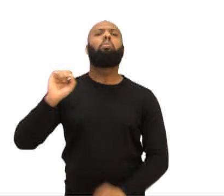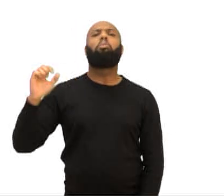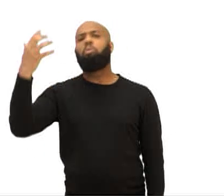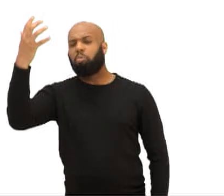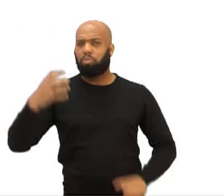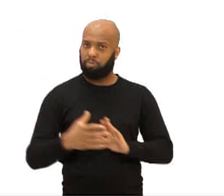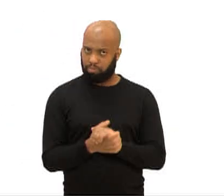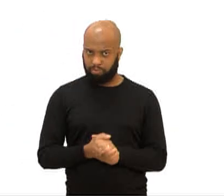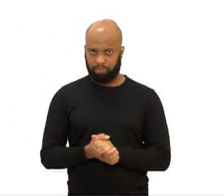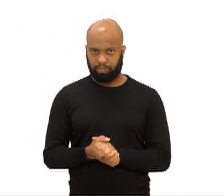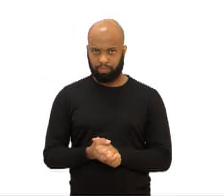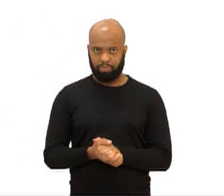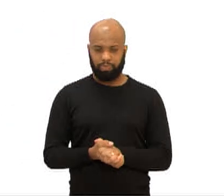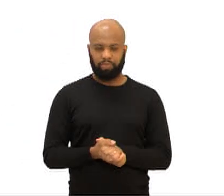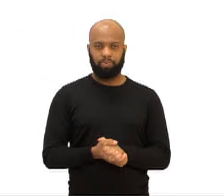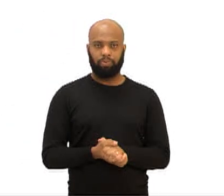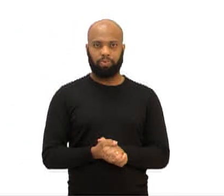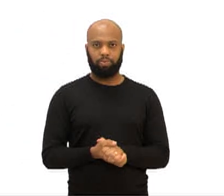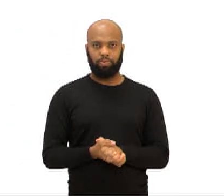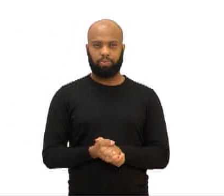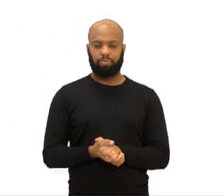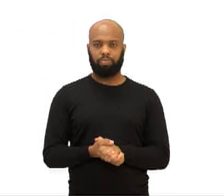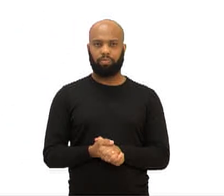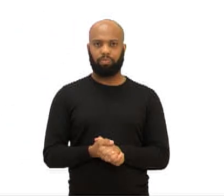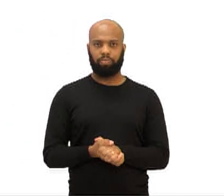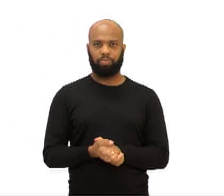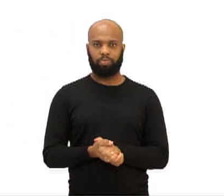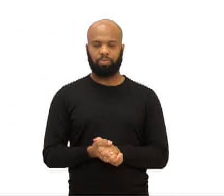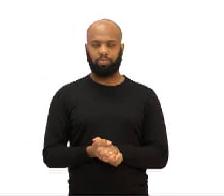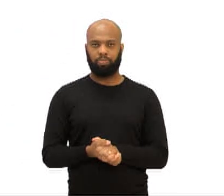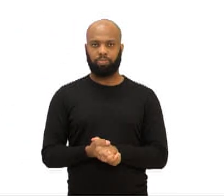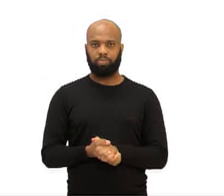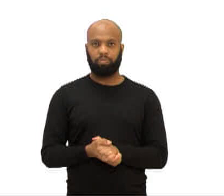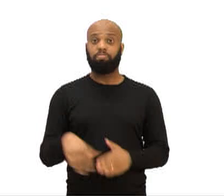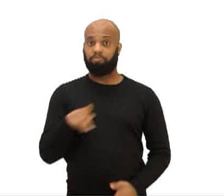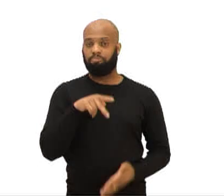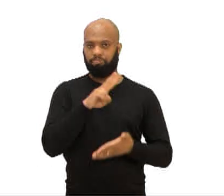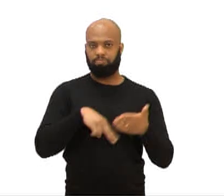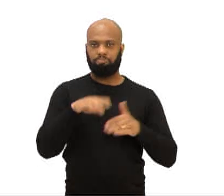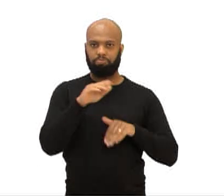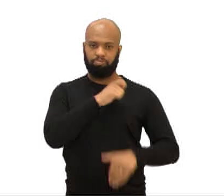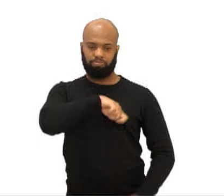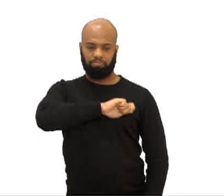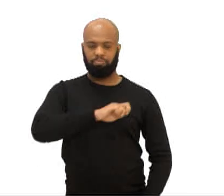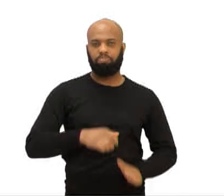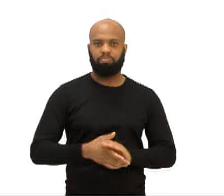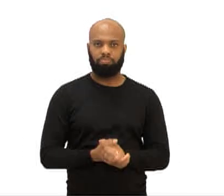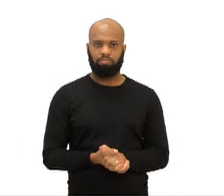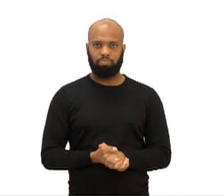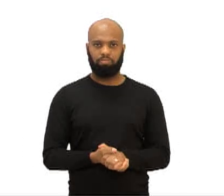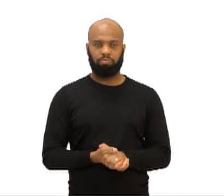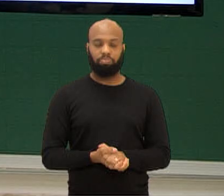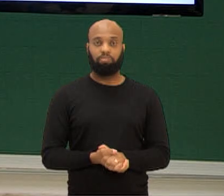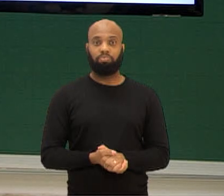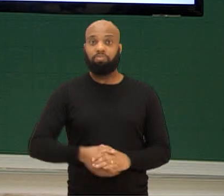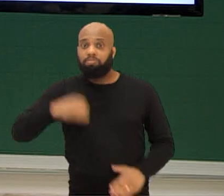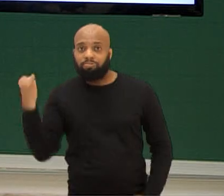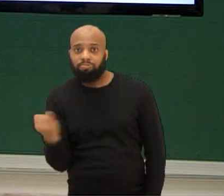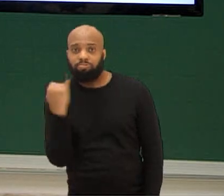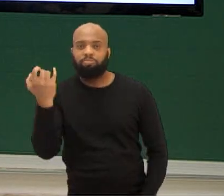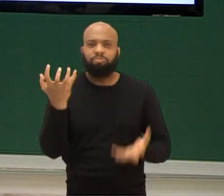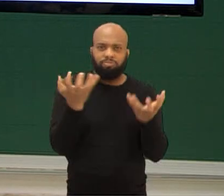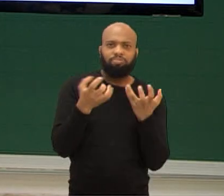vida. Reflejar em suas pinturas os sucessos de sua vida e os sentimentos que lhe produziam. Isso é muito importante e eu quero que